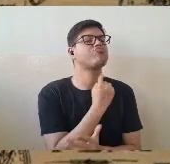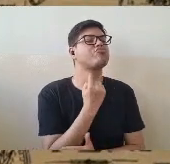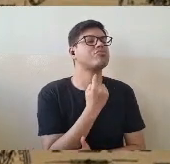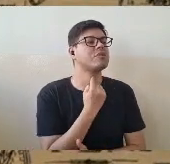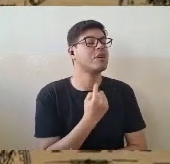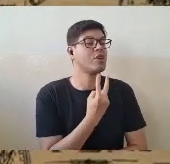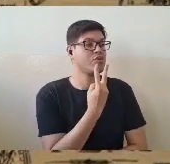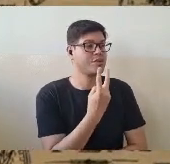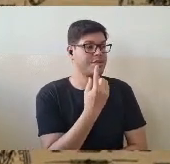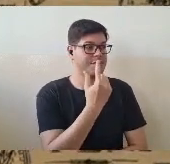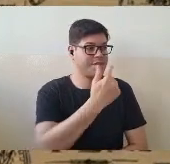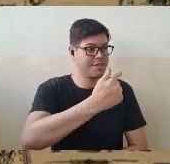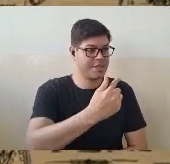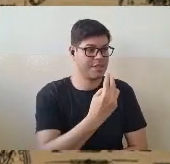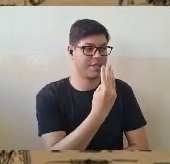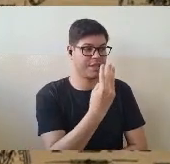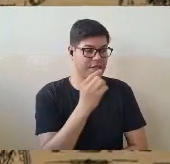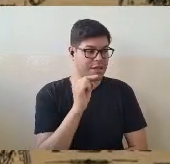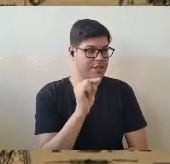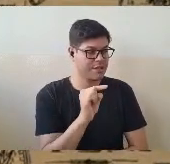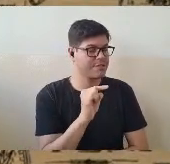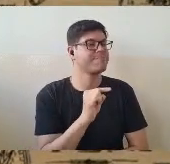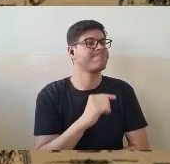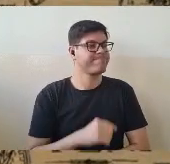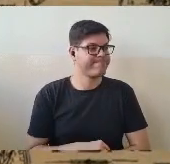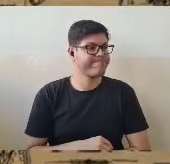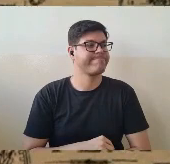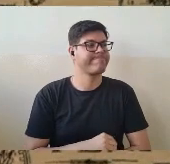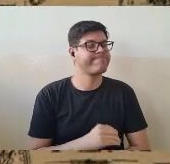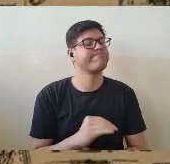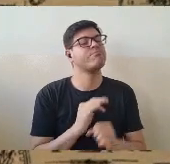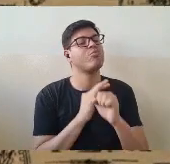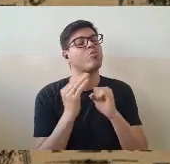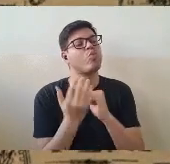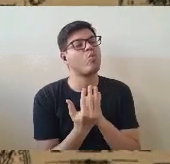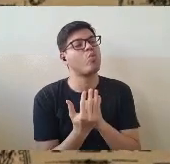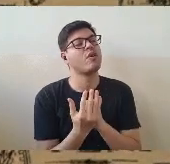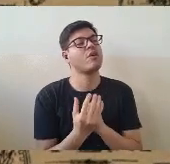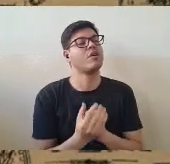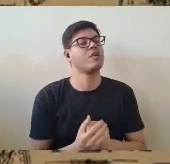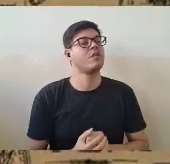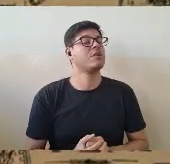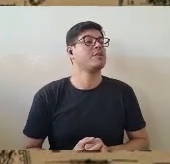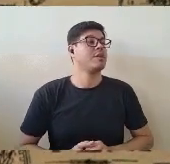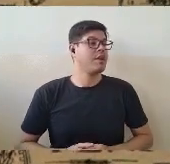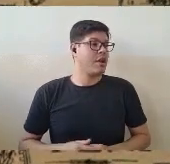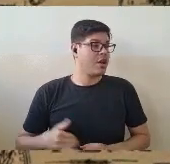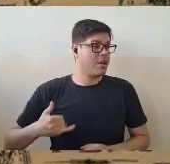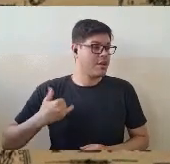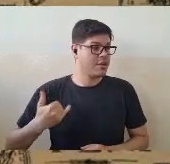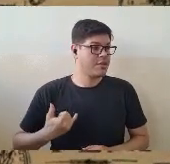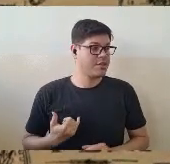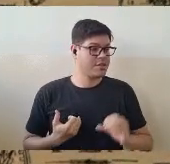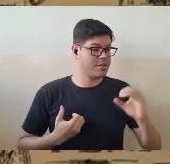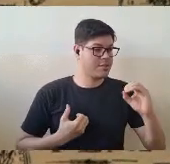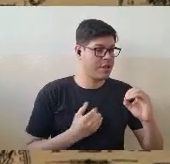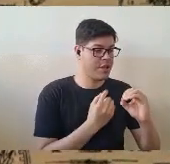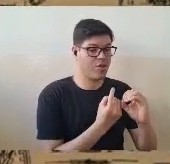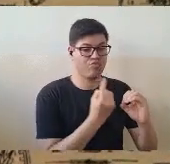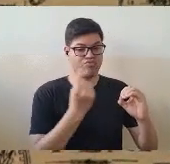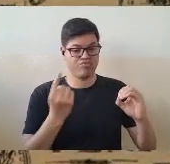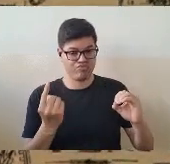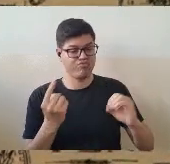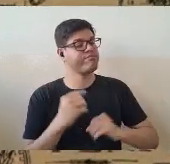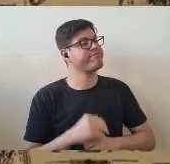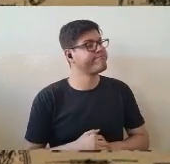273 óbitos pela Covid de 0 a 1 ano. Contra a influenza, 10 casos.